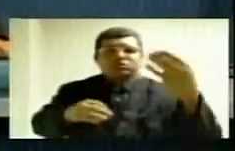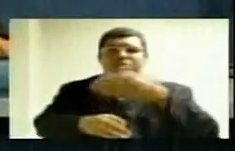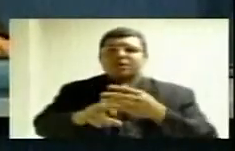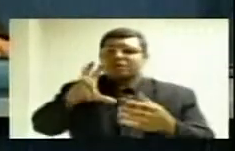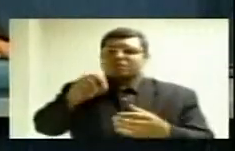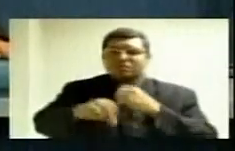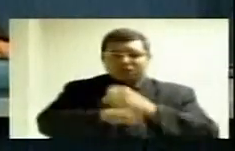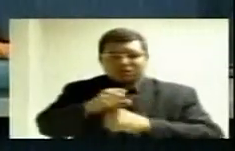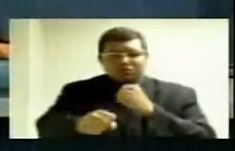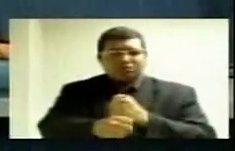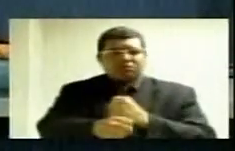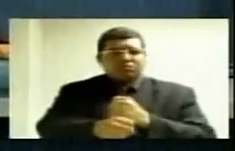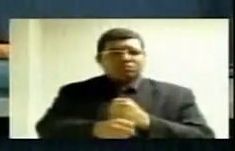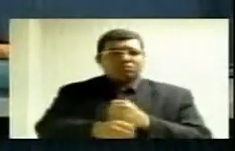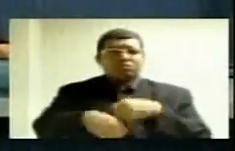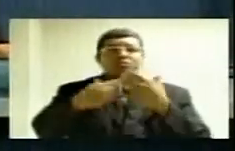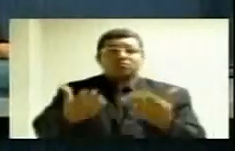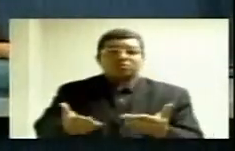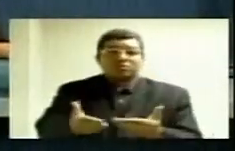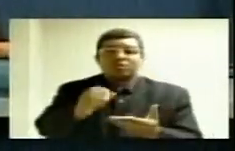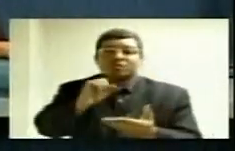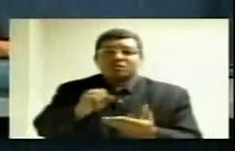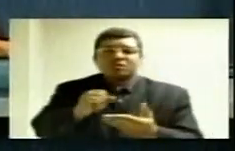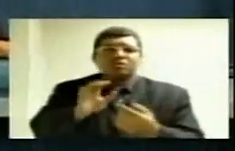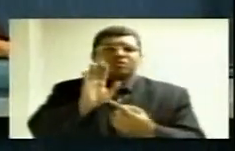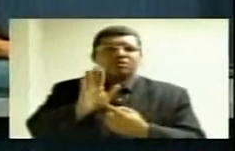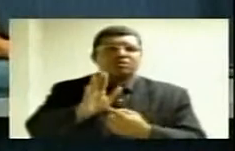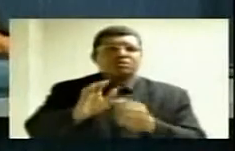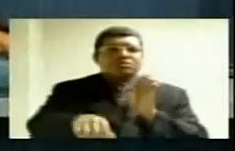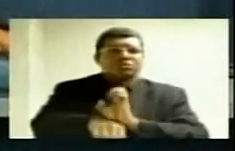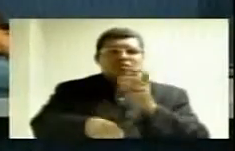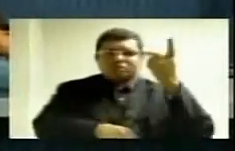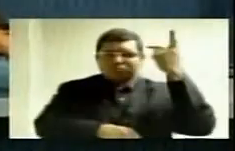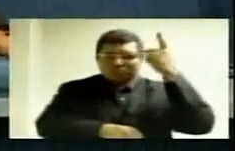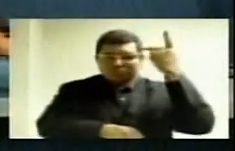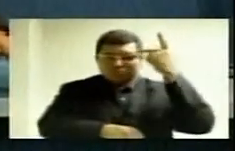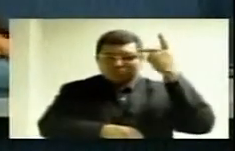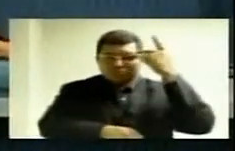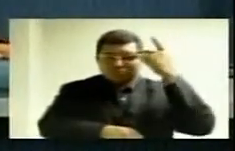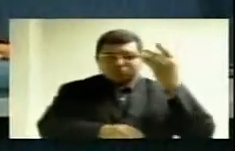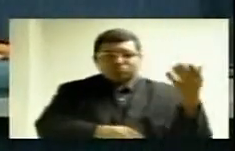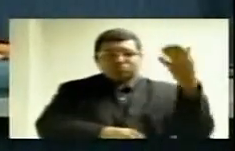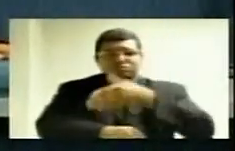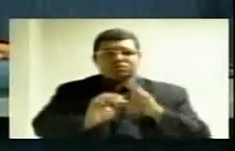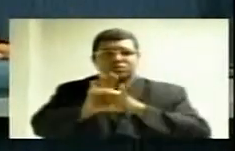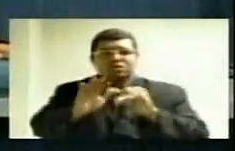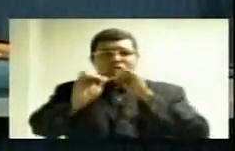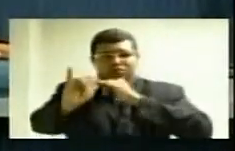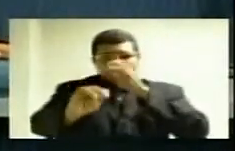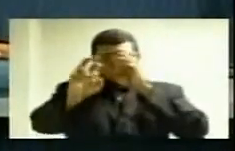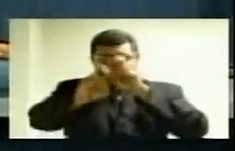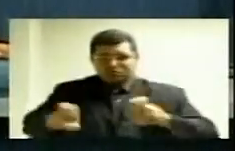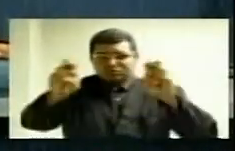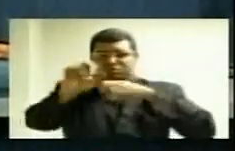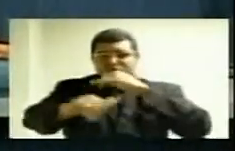por 50 anos e, sinalizando para o Estado de São Paulo, prorrogava a lei de informática